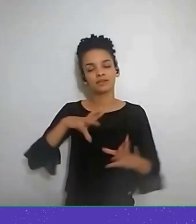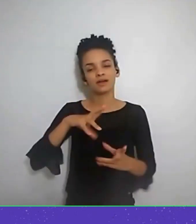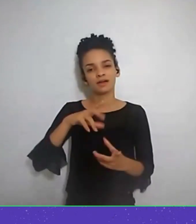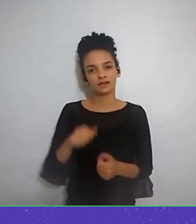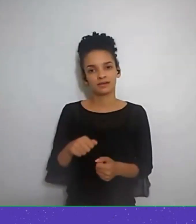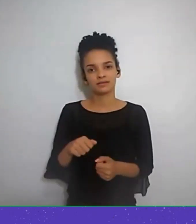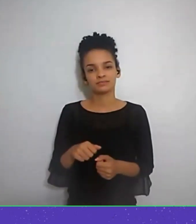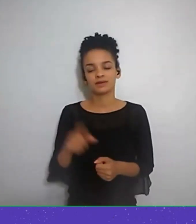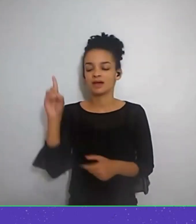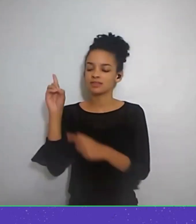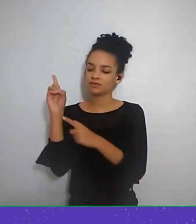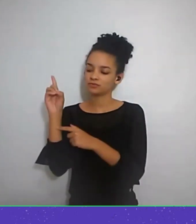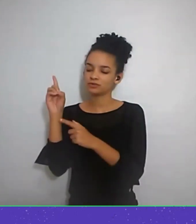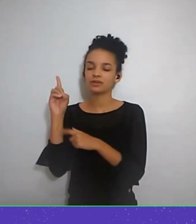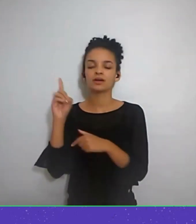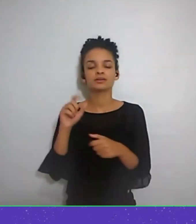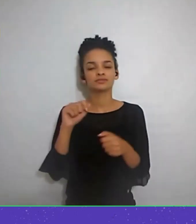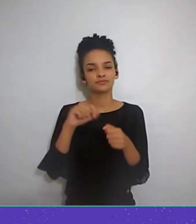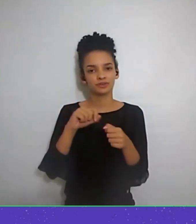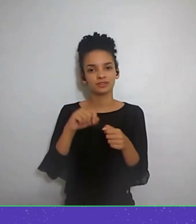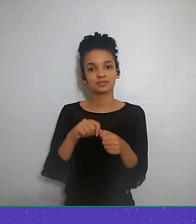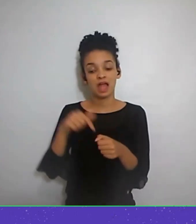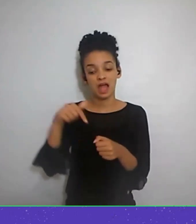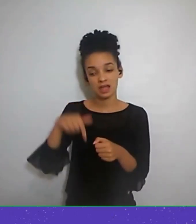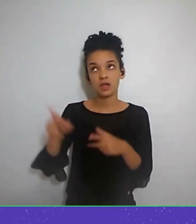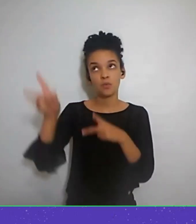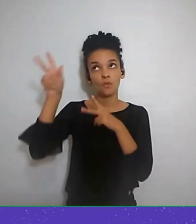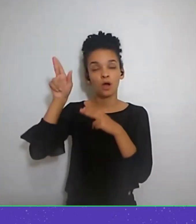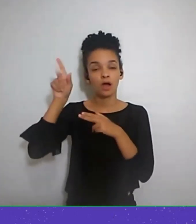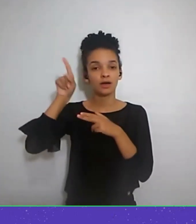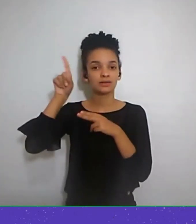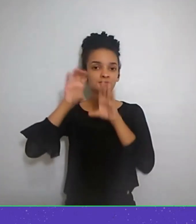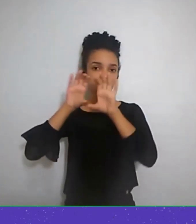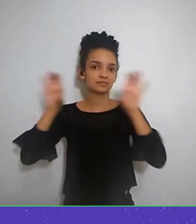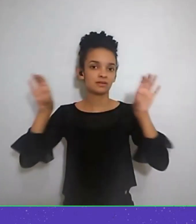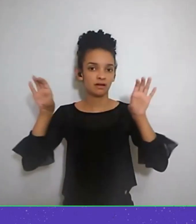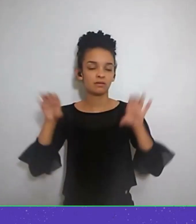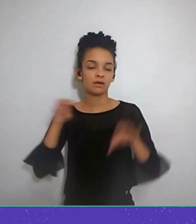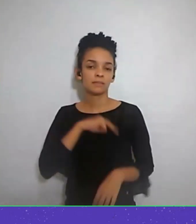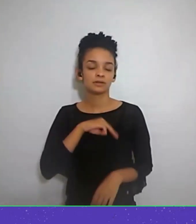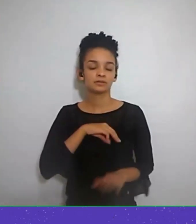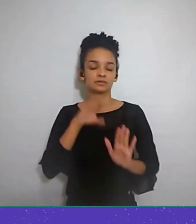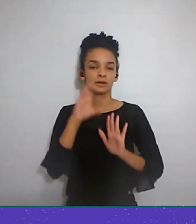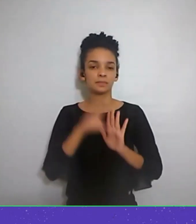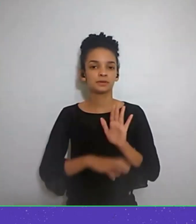é feita no céu. Mateus 6, 9 e 10. Vamos dar uma olhada.